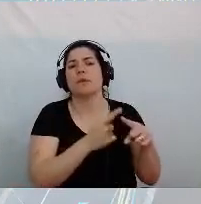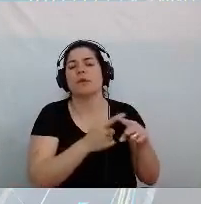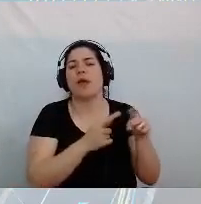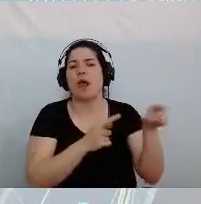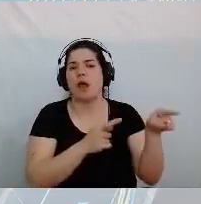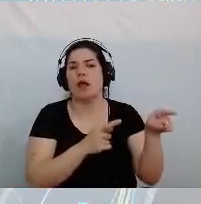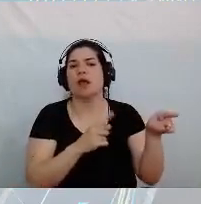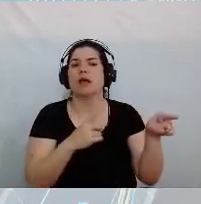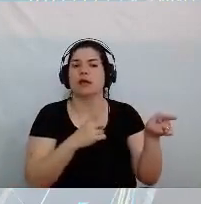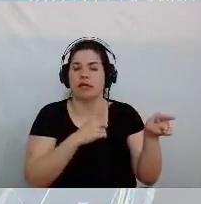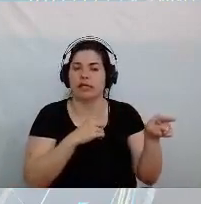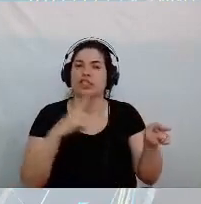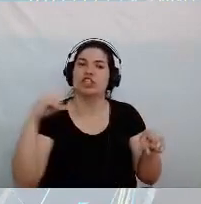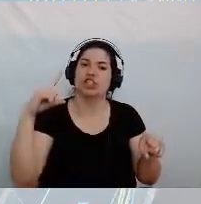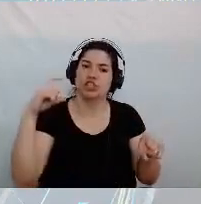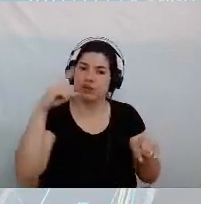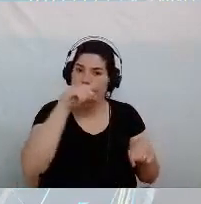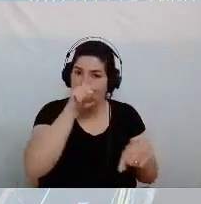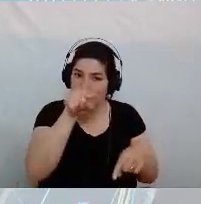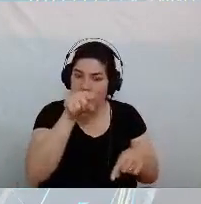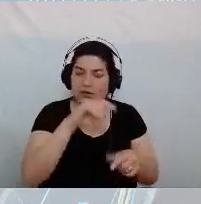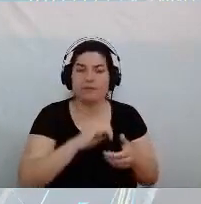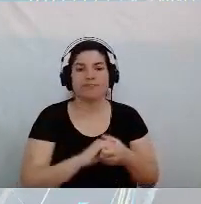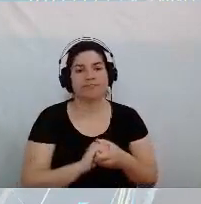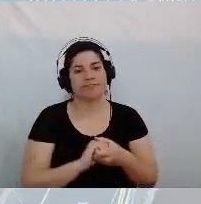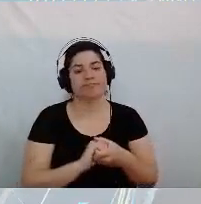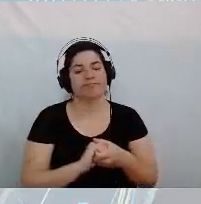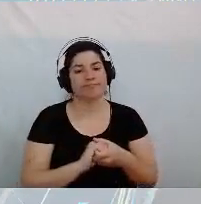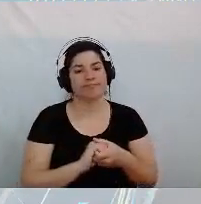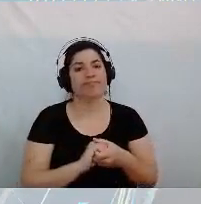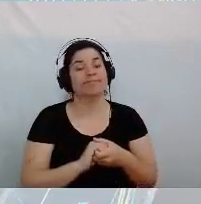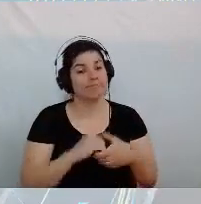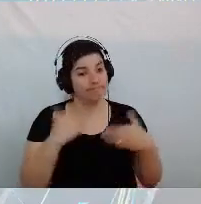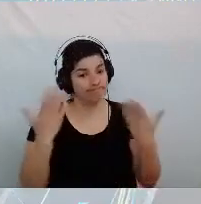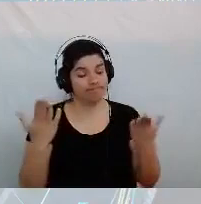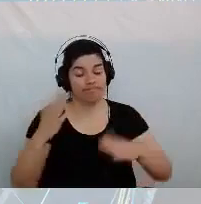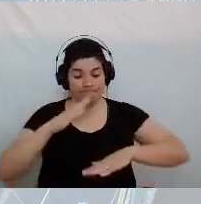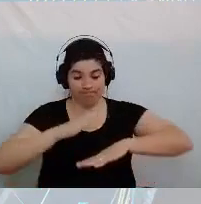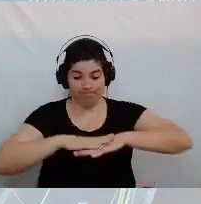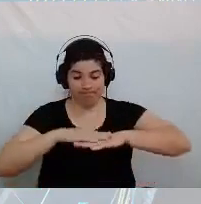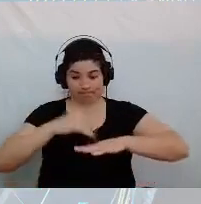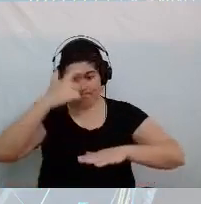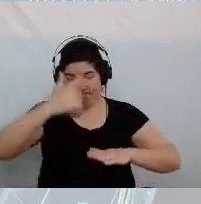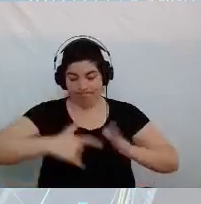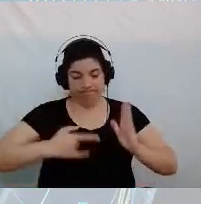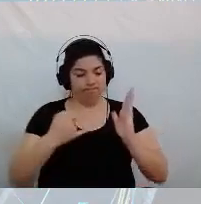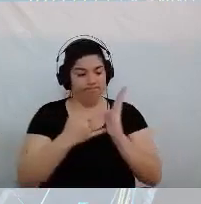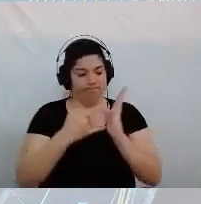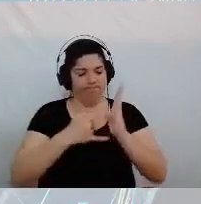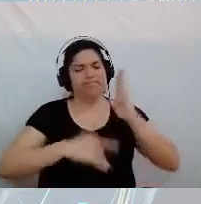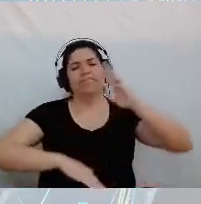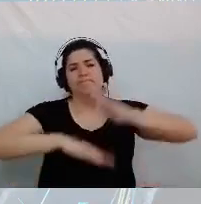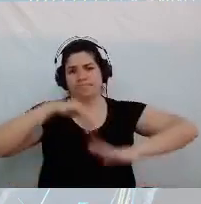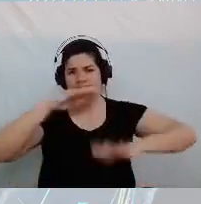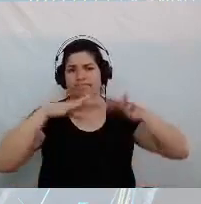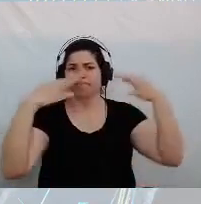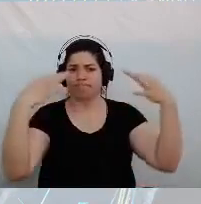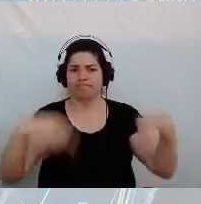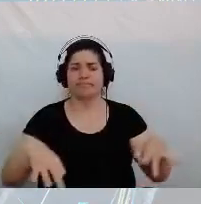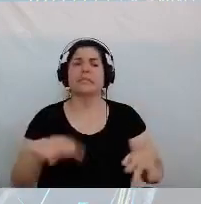levantar dificuldade para você então o desenvolvedor eficiente é antes de mais nada um desenvolvedor